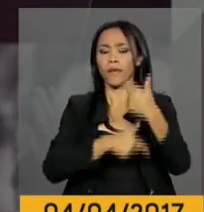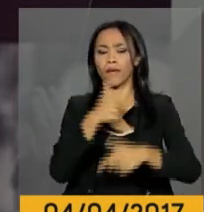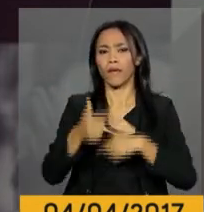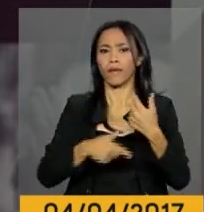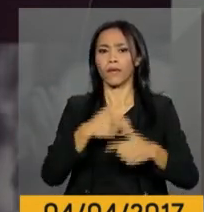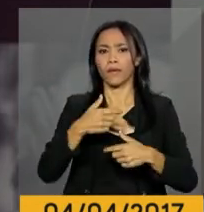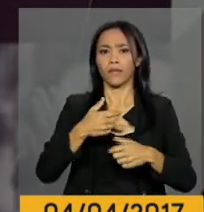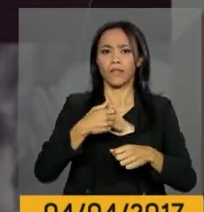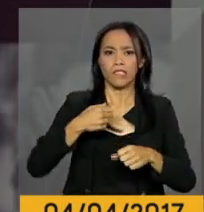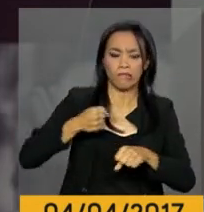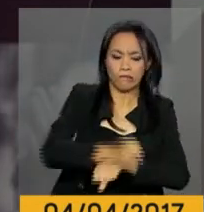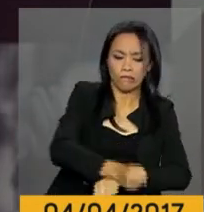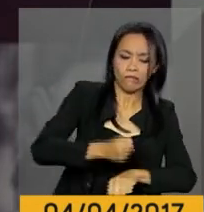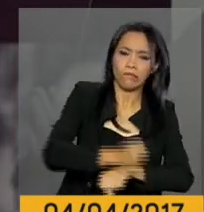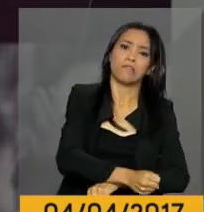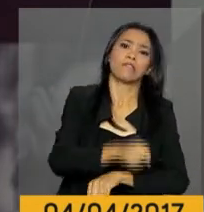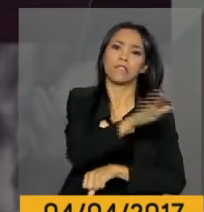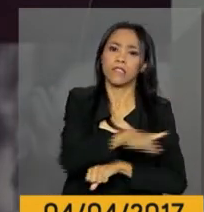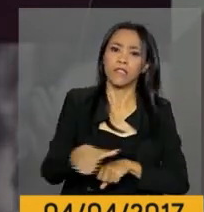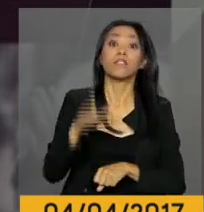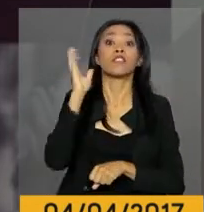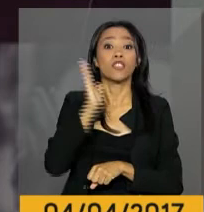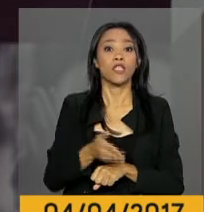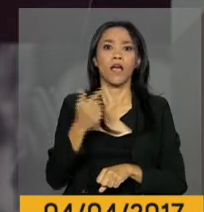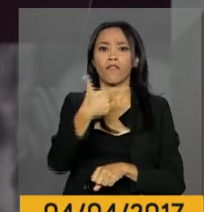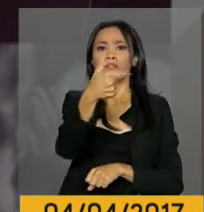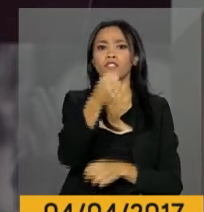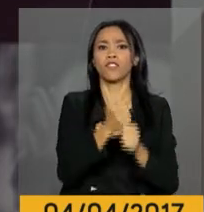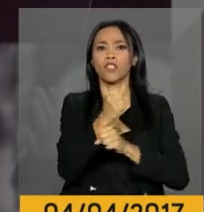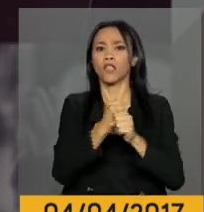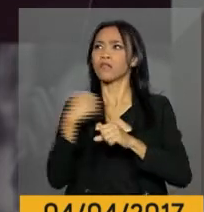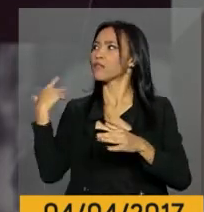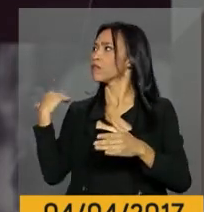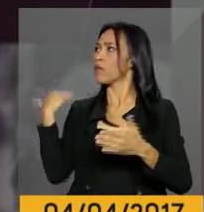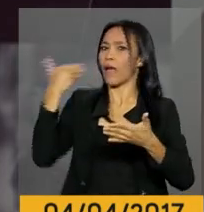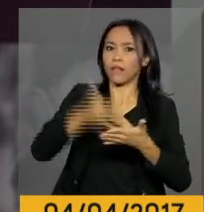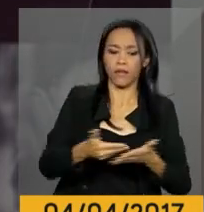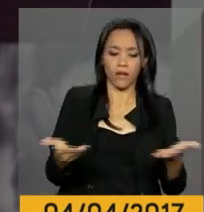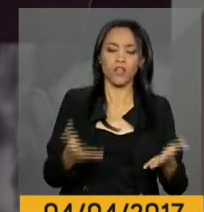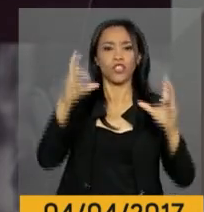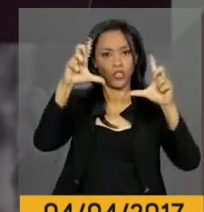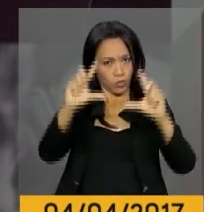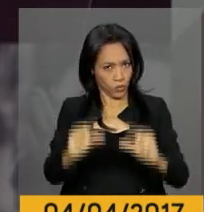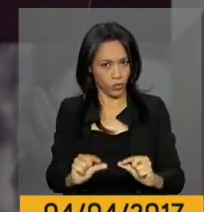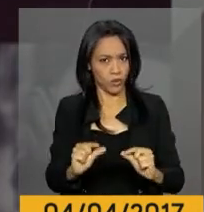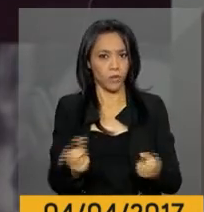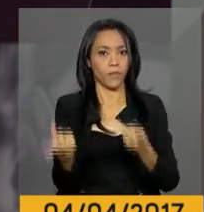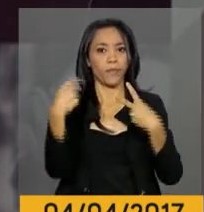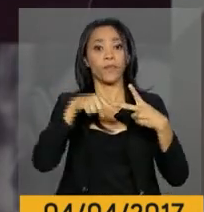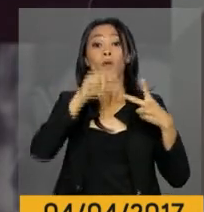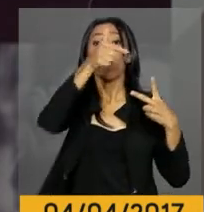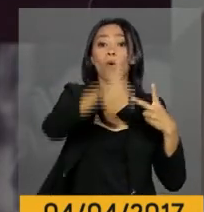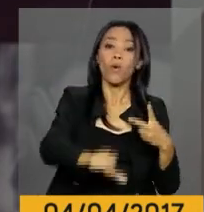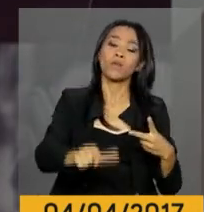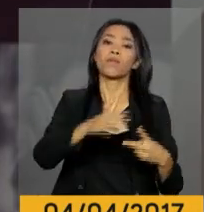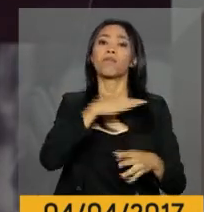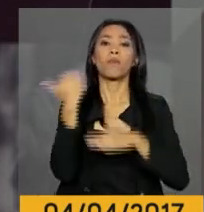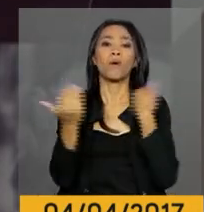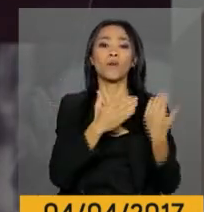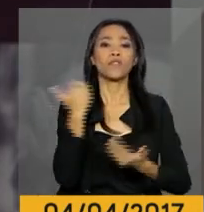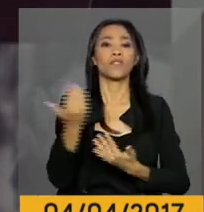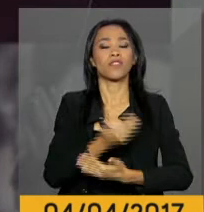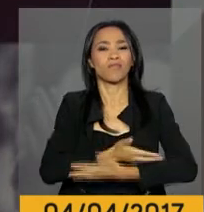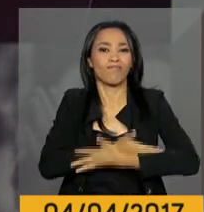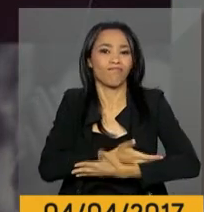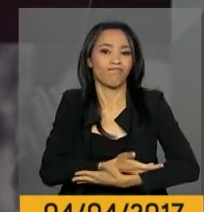diminuiu vertiginosamente nos últimos 20 anos. Outro exemplo é a mortalidade infantil,